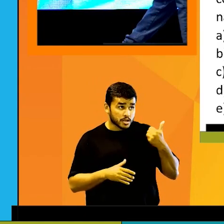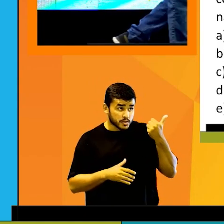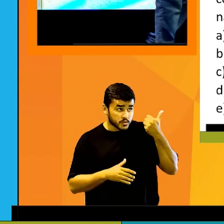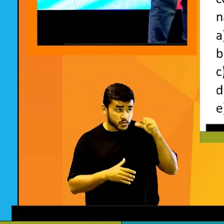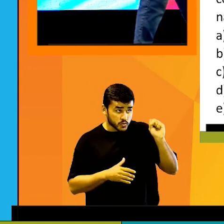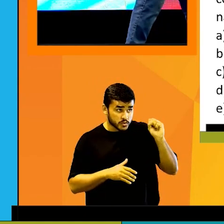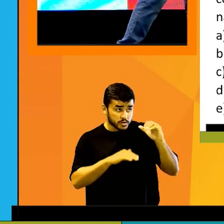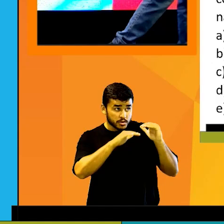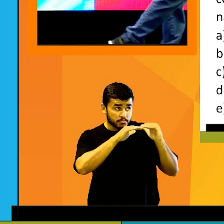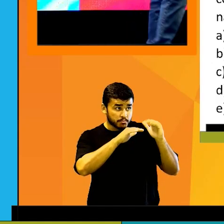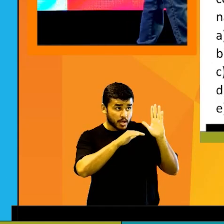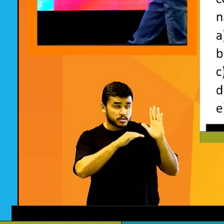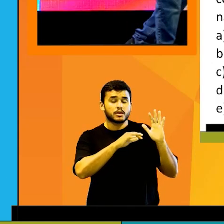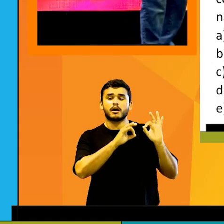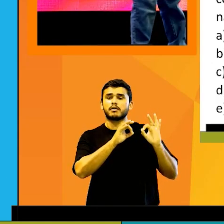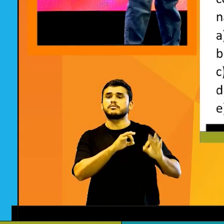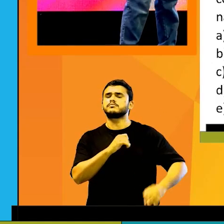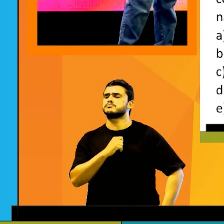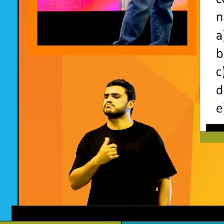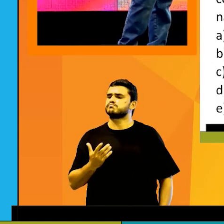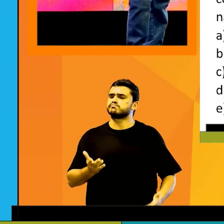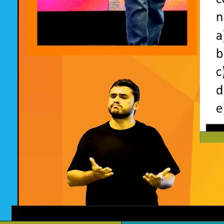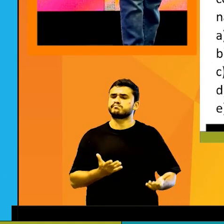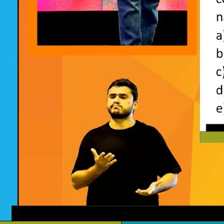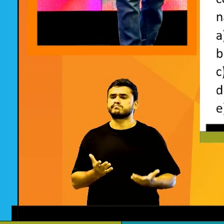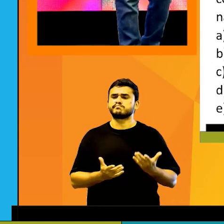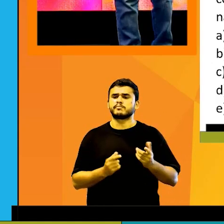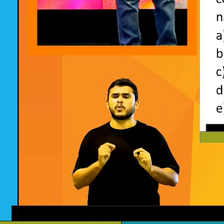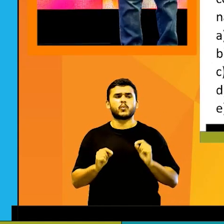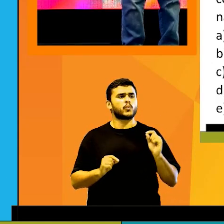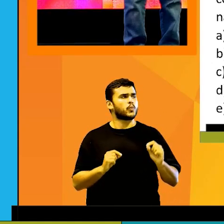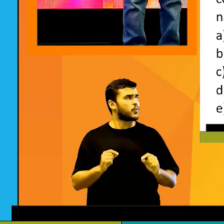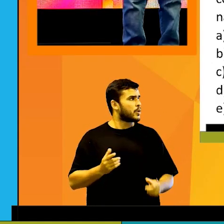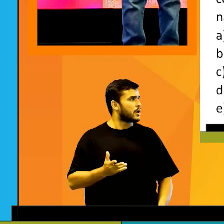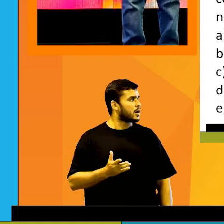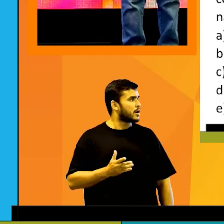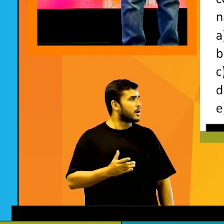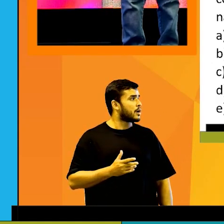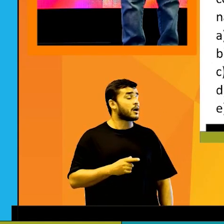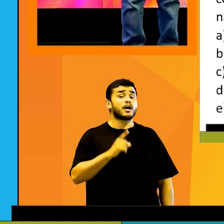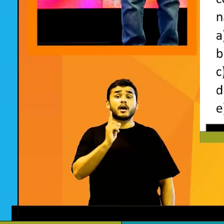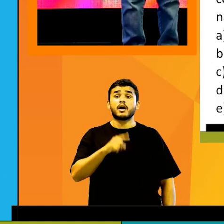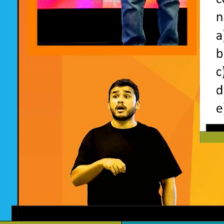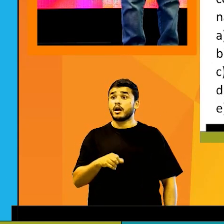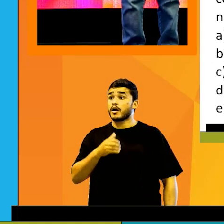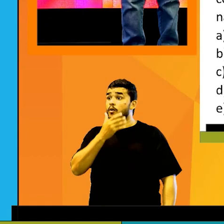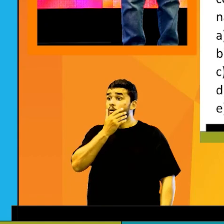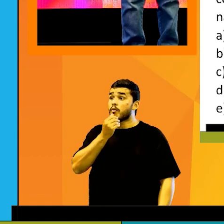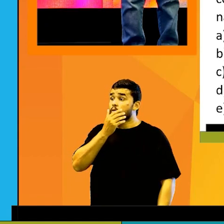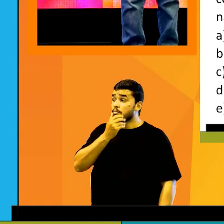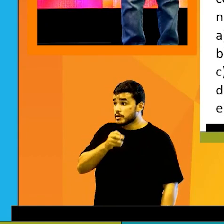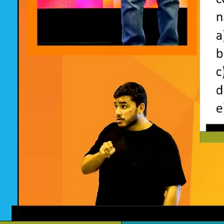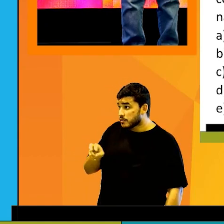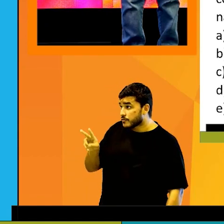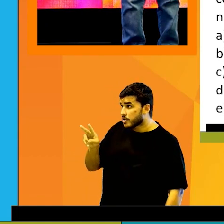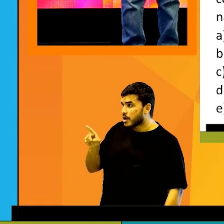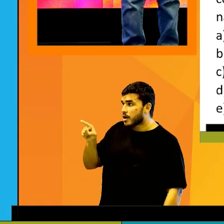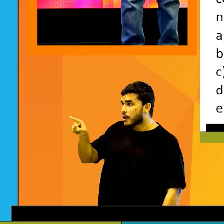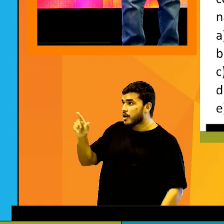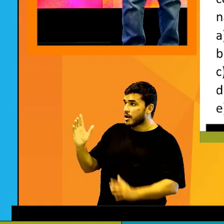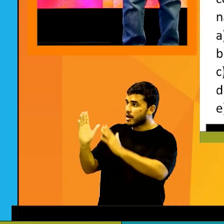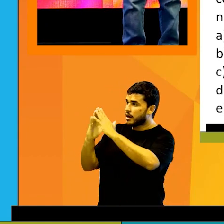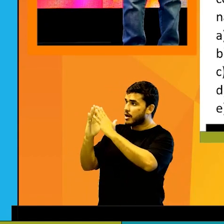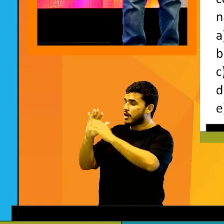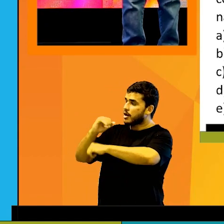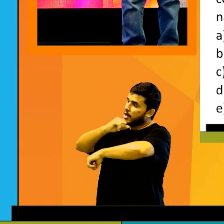podia ficar à janela. E o que é isso, Fábio Coelho? Ficar à janela? Para que os moços pudessem vê-la ao passar na rua. E